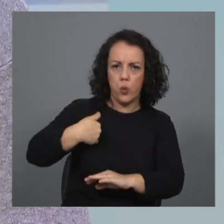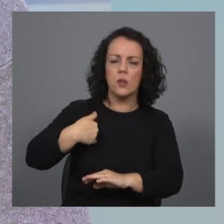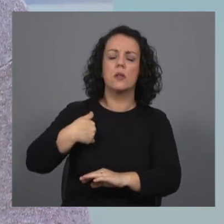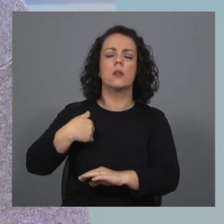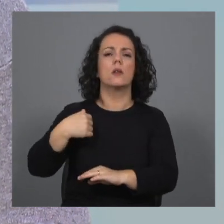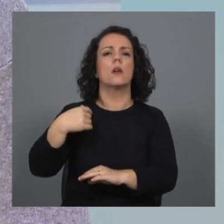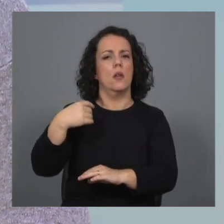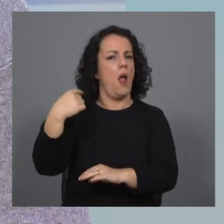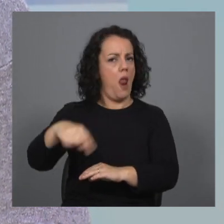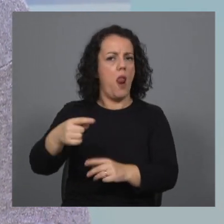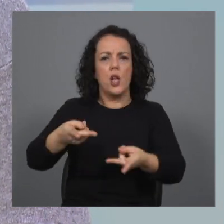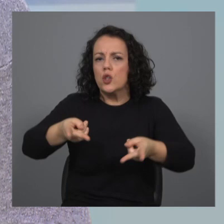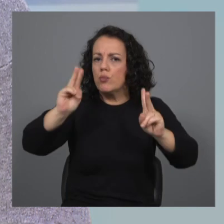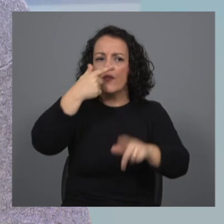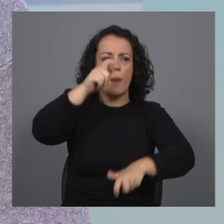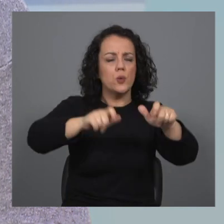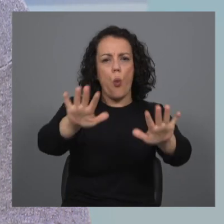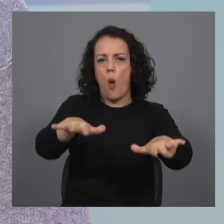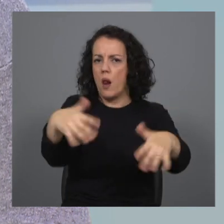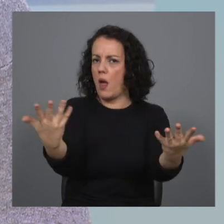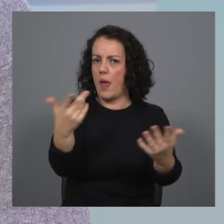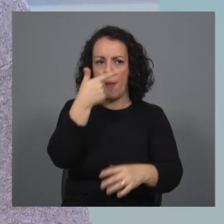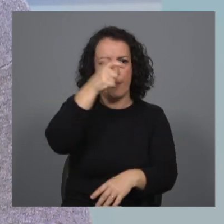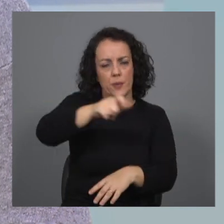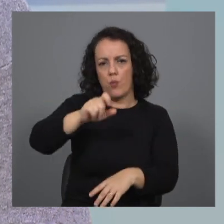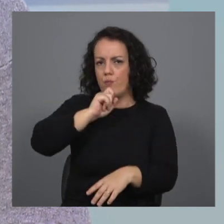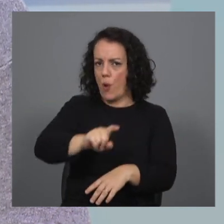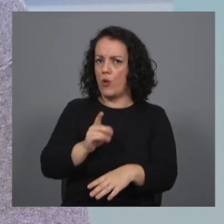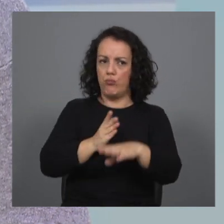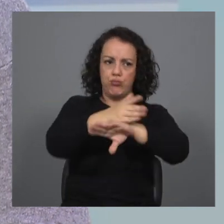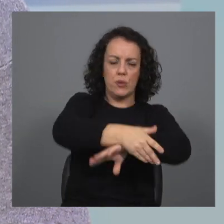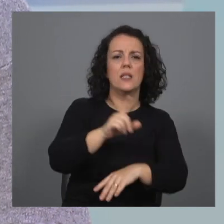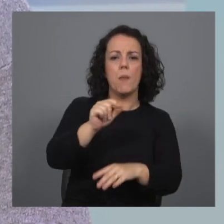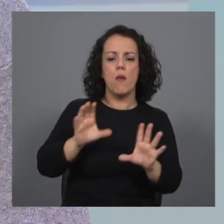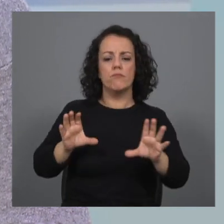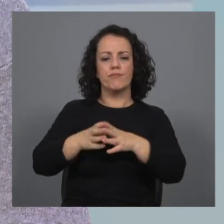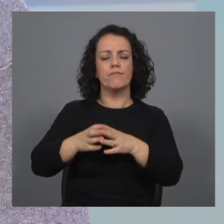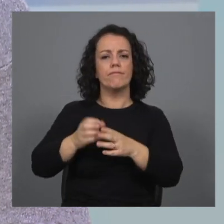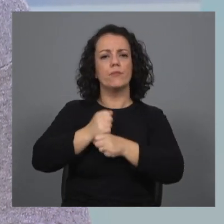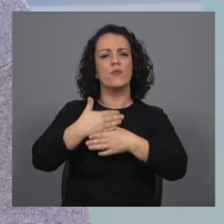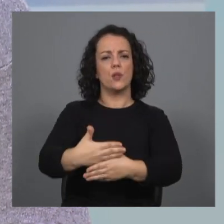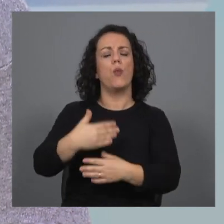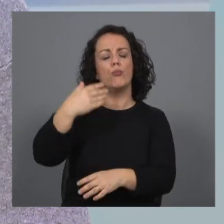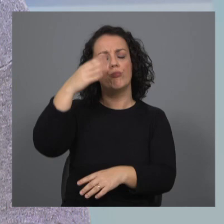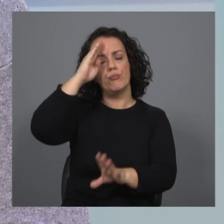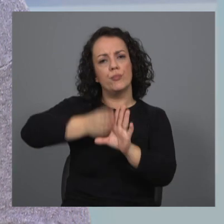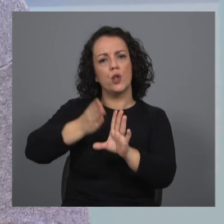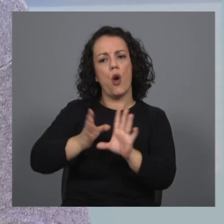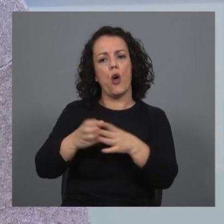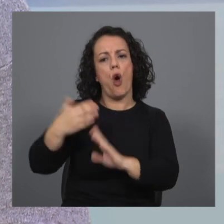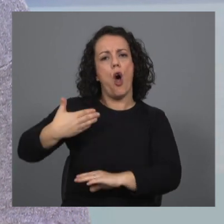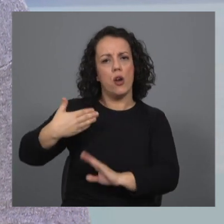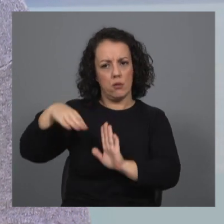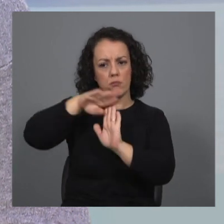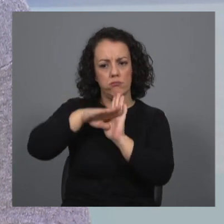disponíveis a qualquer pessoa e que as pessoas também podem recorrer. A própria Ordem dos Psicólogos também tem publicado vários documentos que nós também